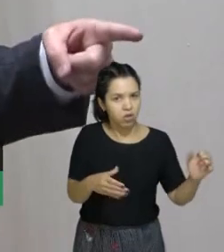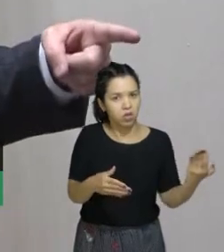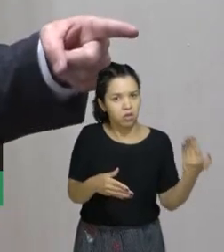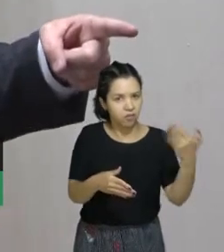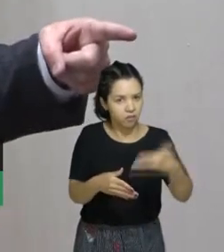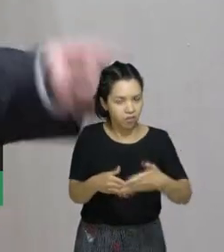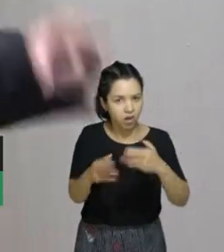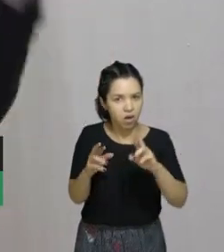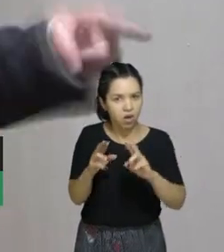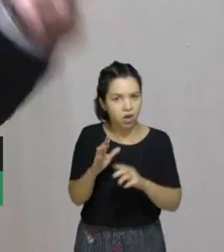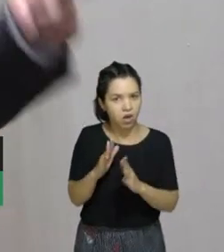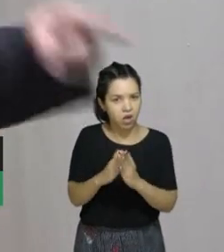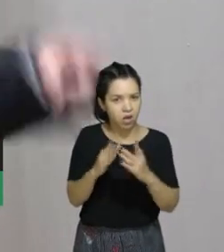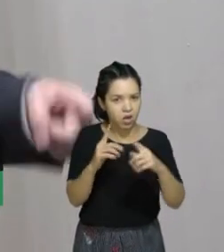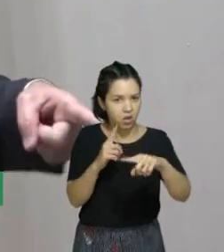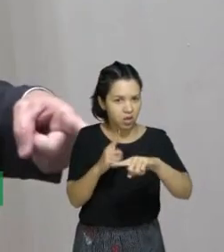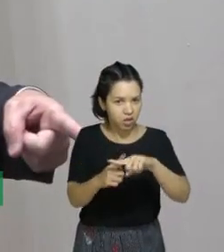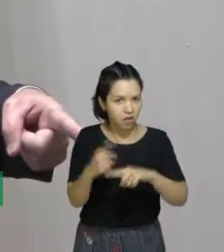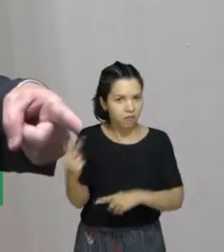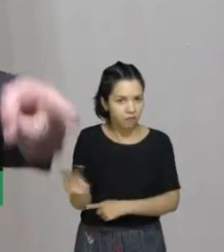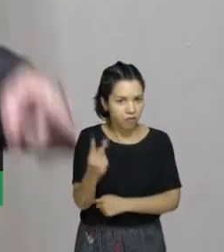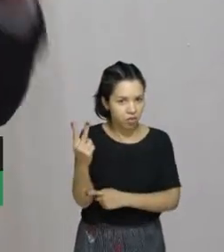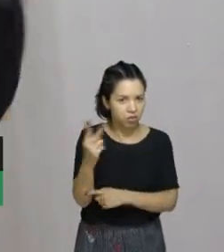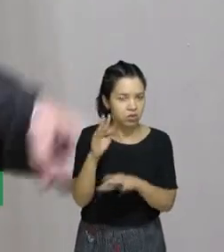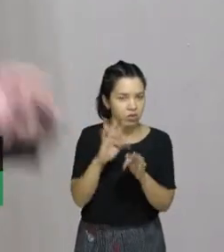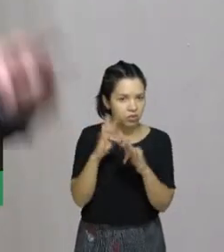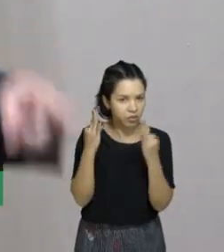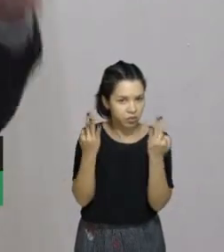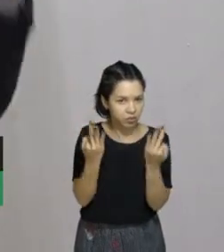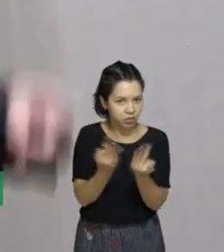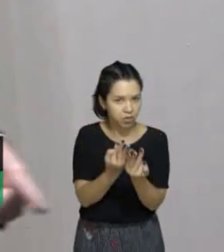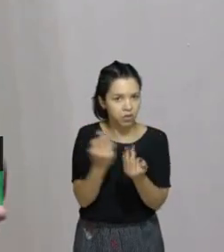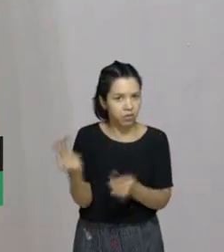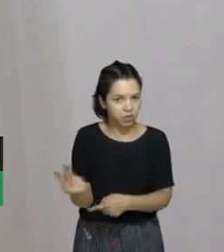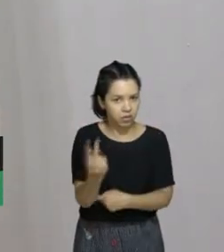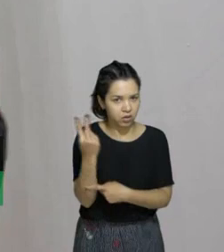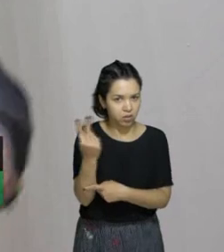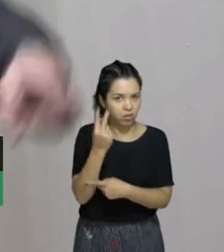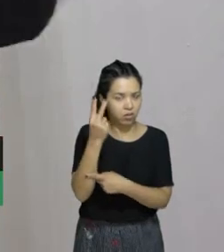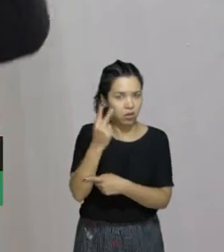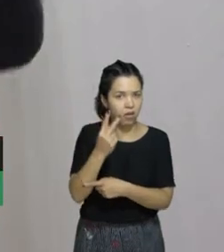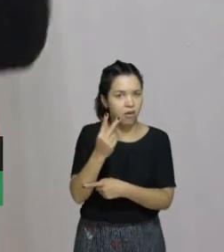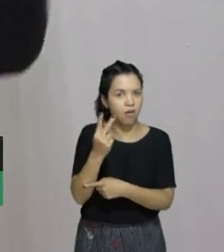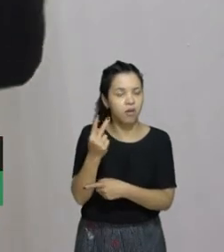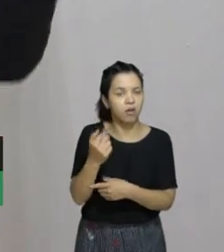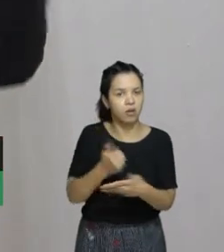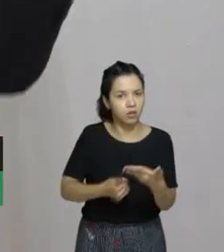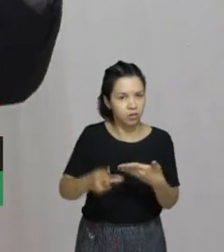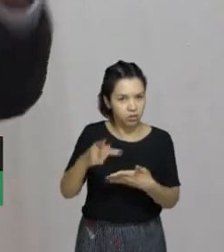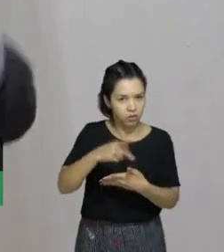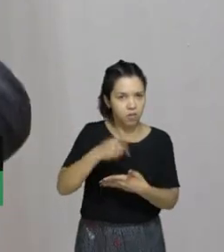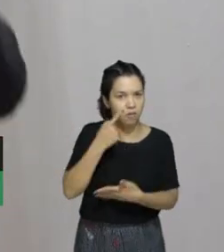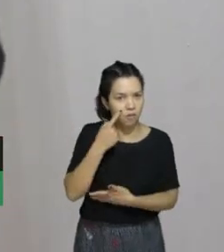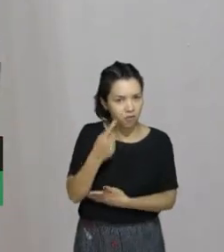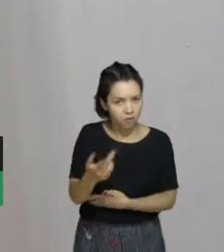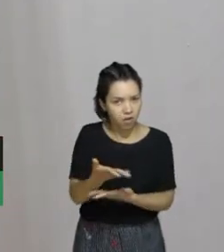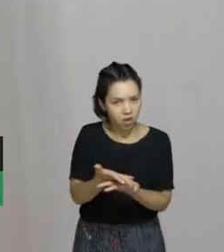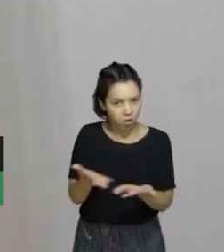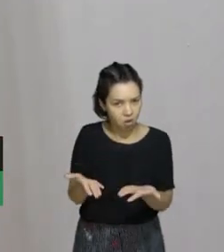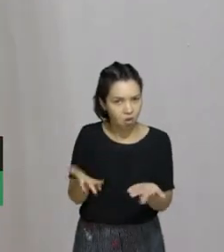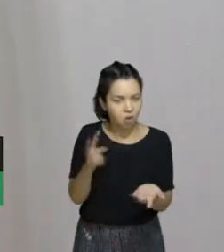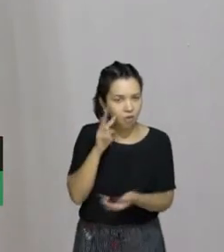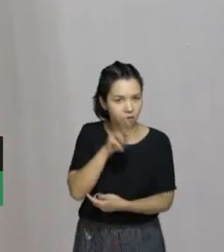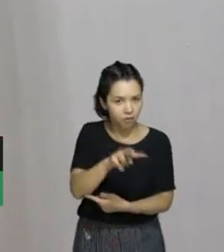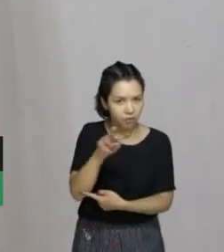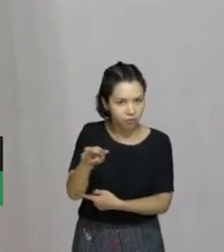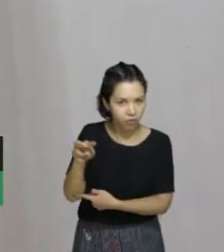igreja, que valorizam a família, que defendem valores e princípios, e é isso que vocês estão colhendo no dia de hoje, com